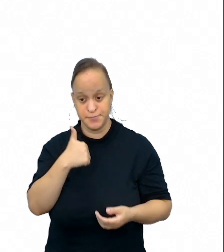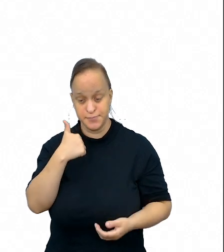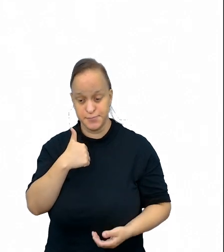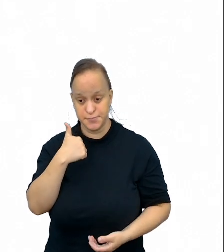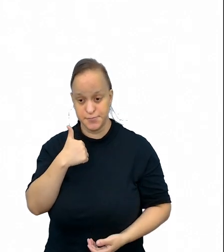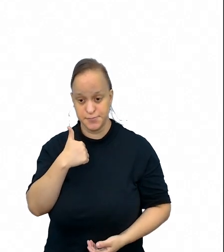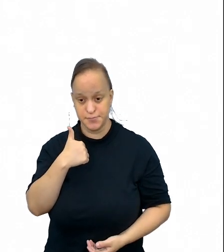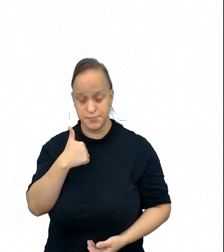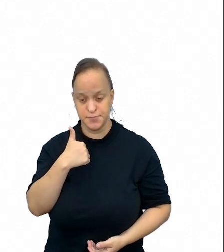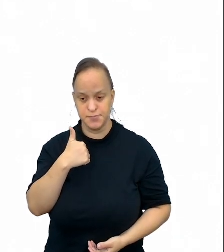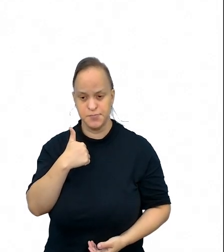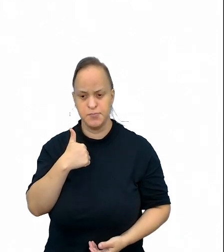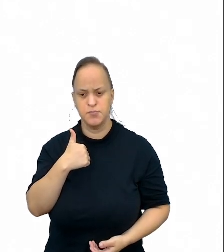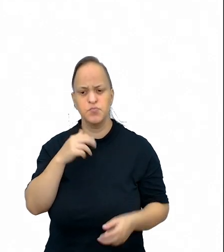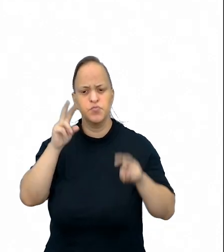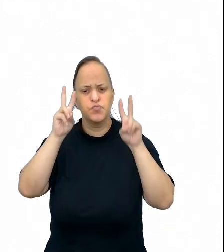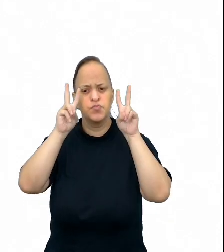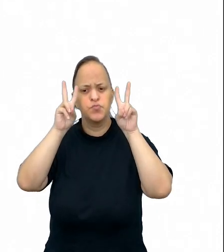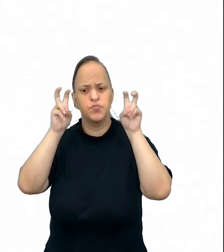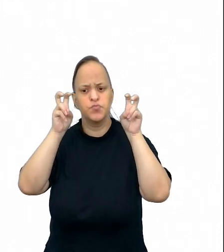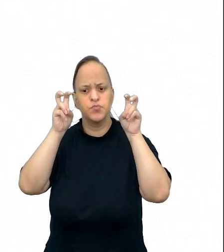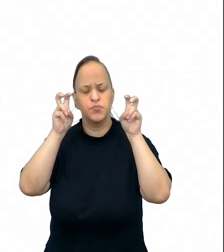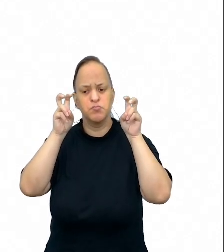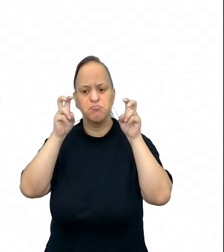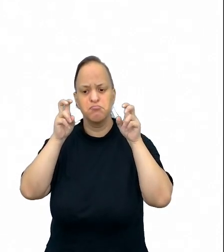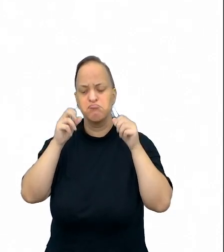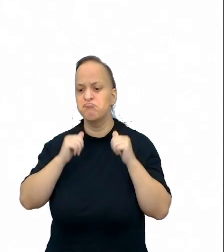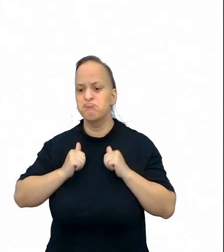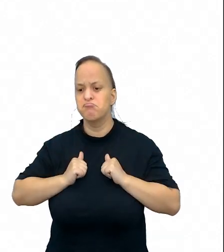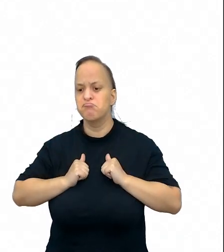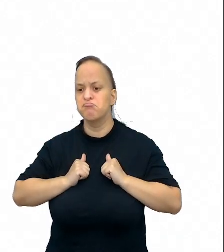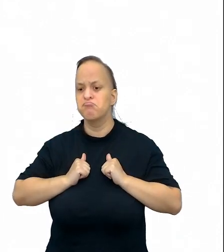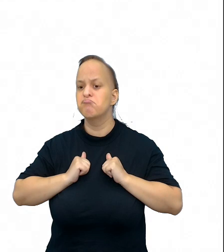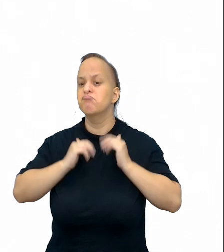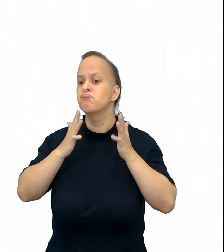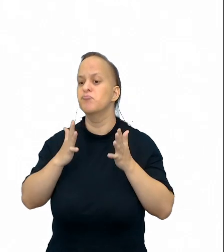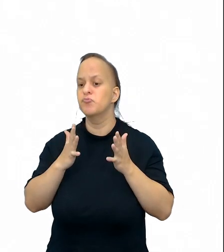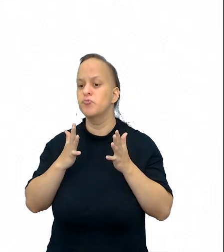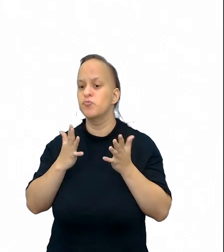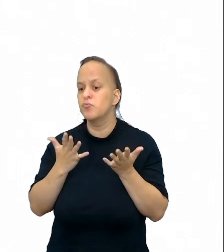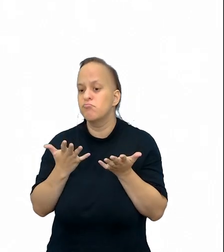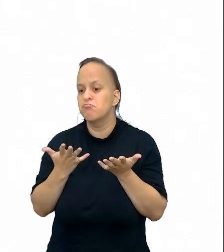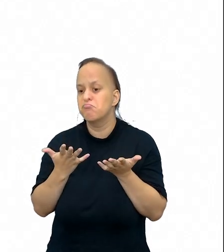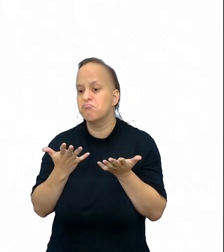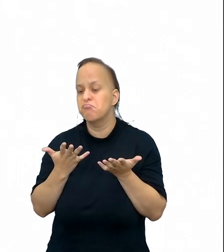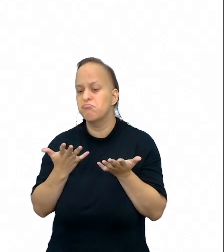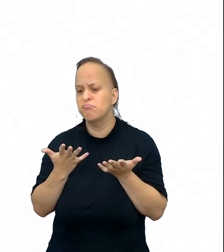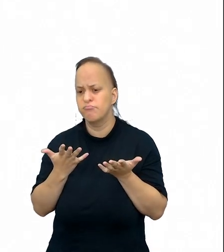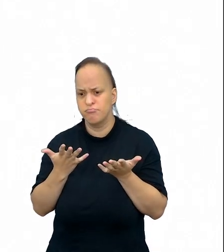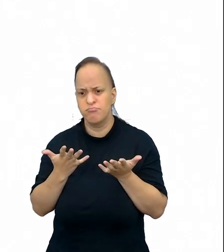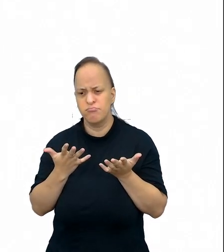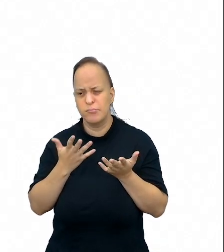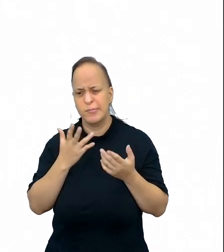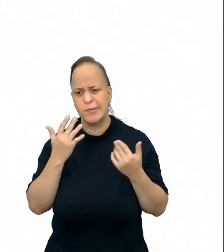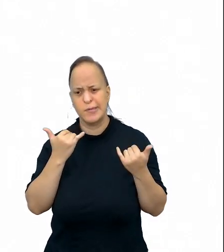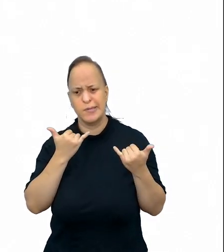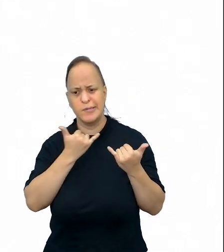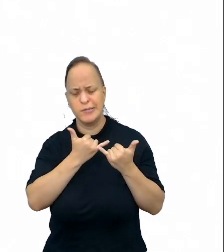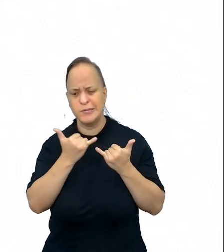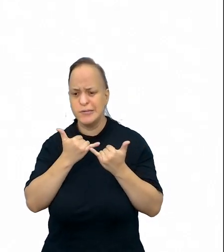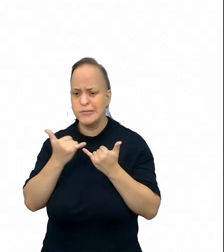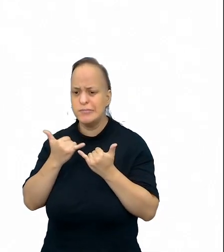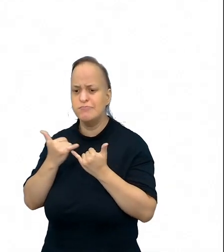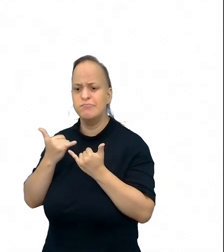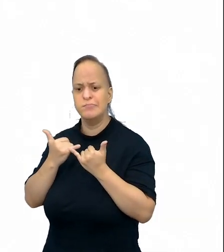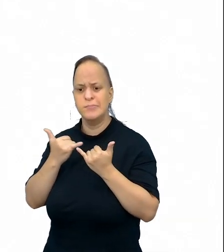oralidade, porque o título é Diga aí. Diga aí é uma expressão muito, né, muito semelhante a alguma